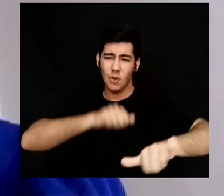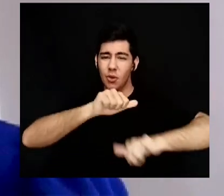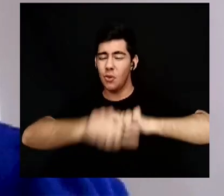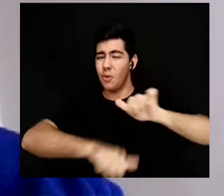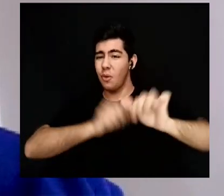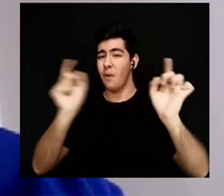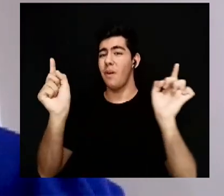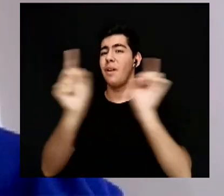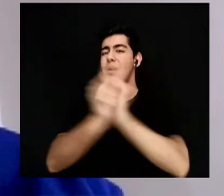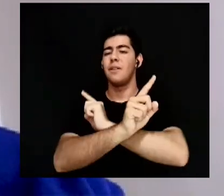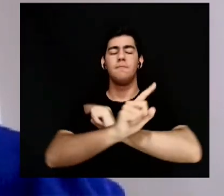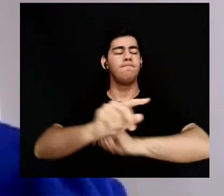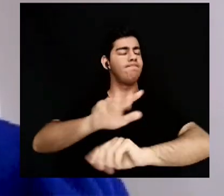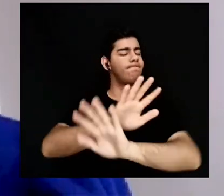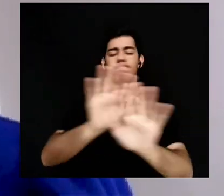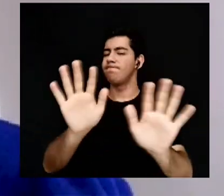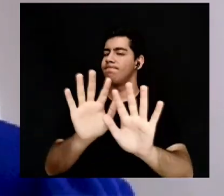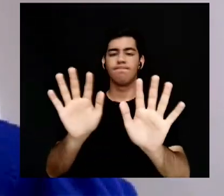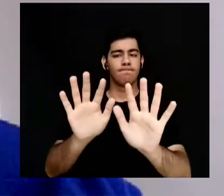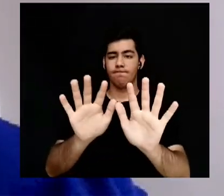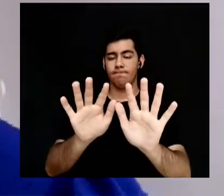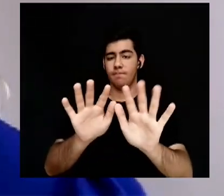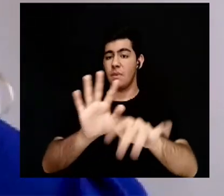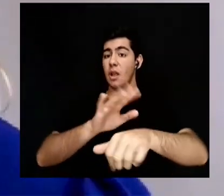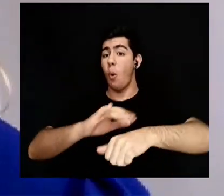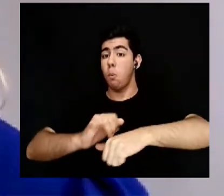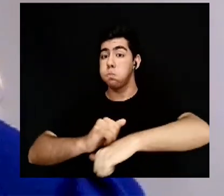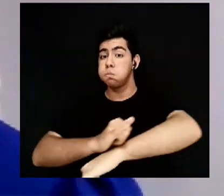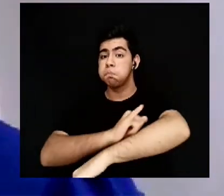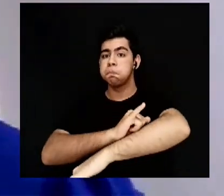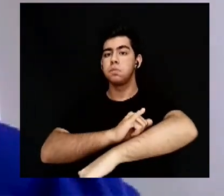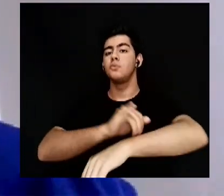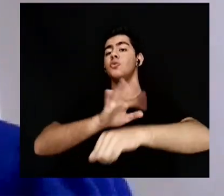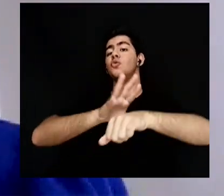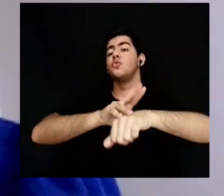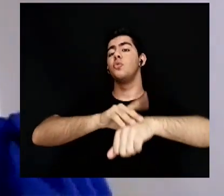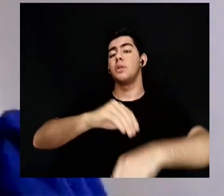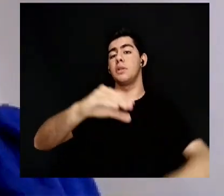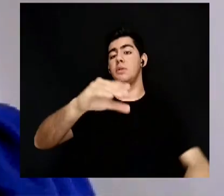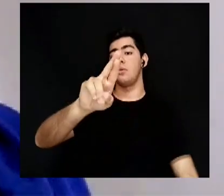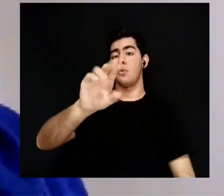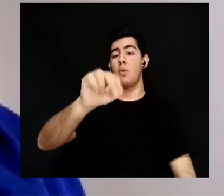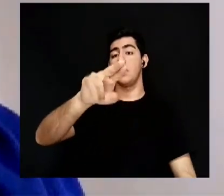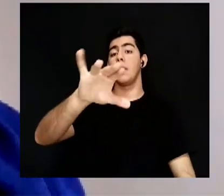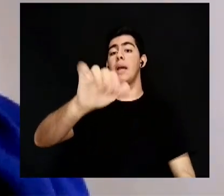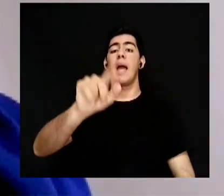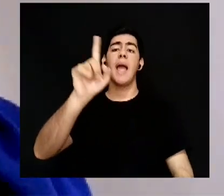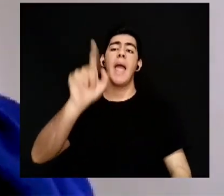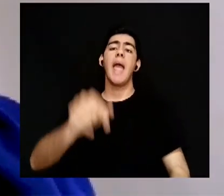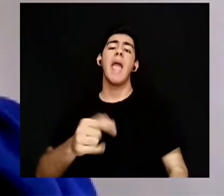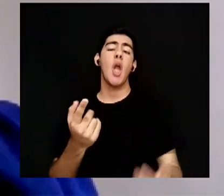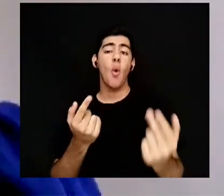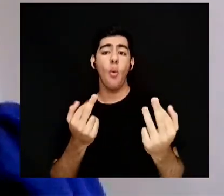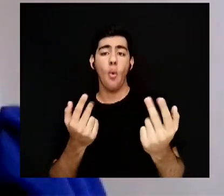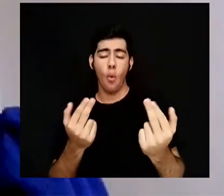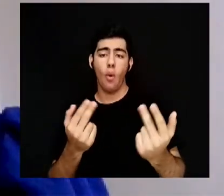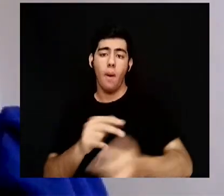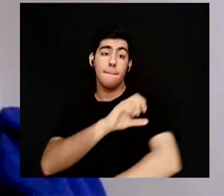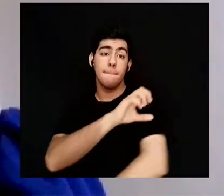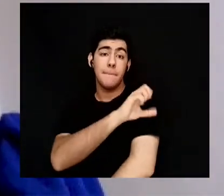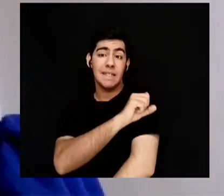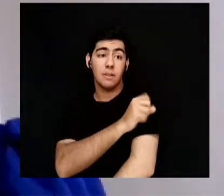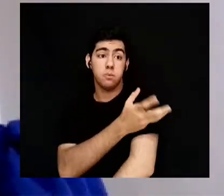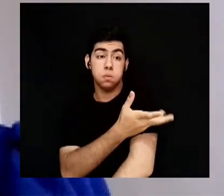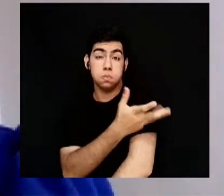doença crônica. É igual pressão alta. A gente consegue controlar. Reverter